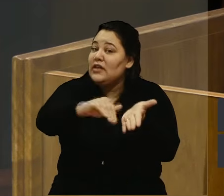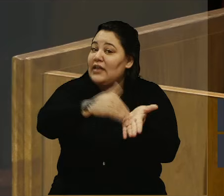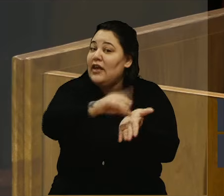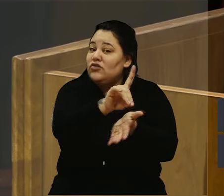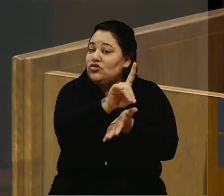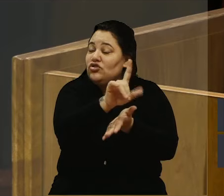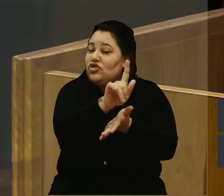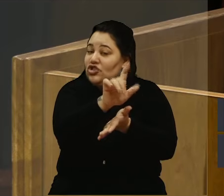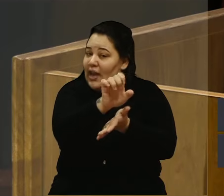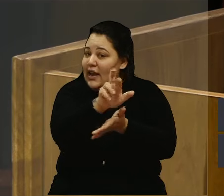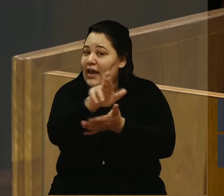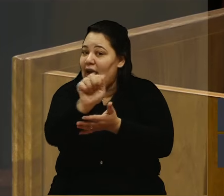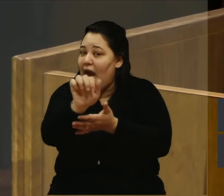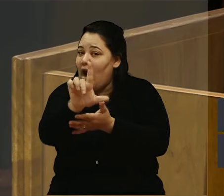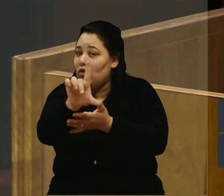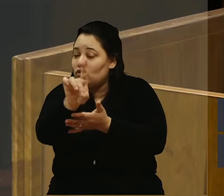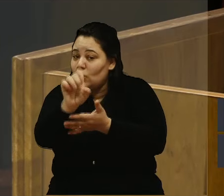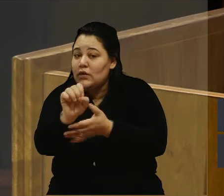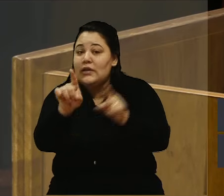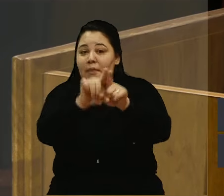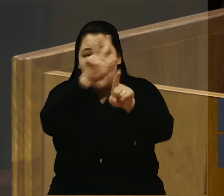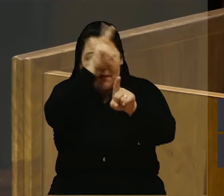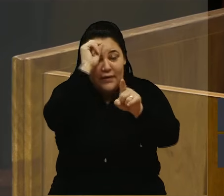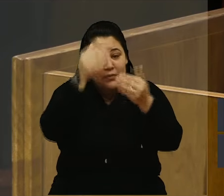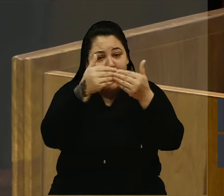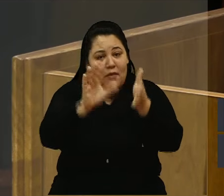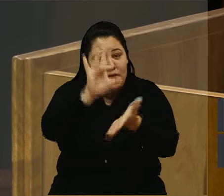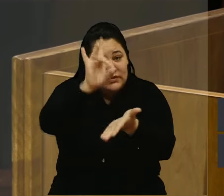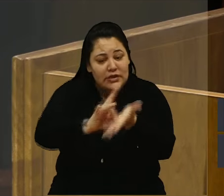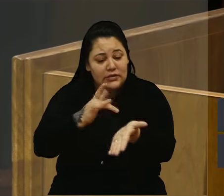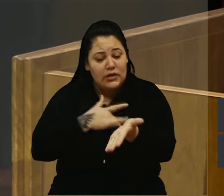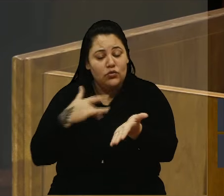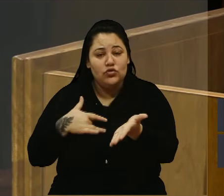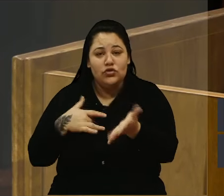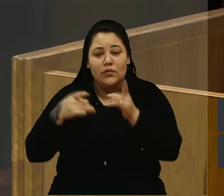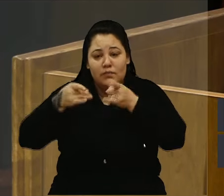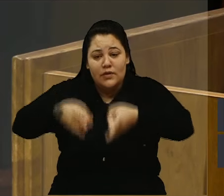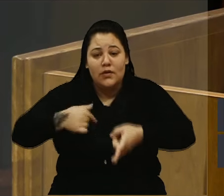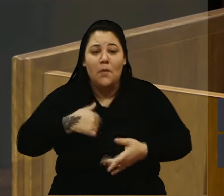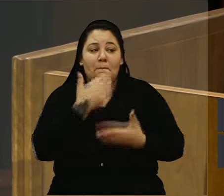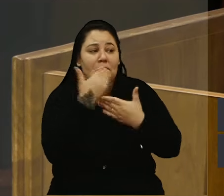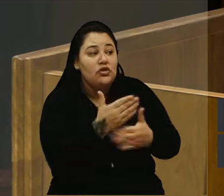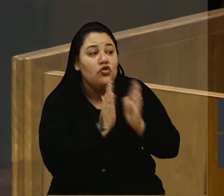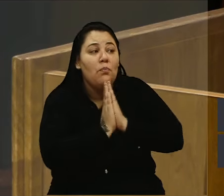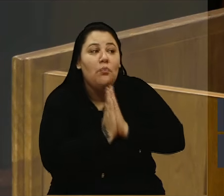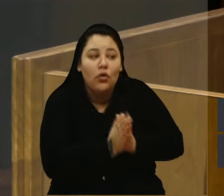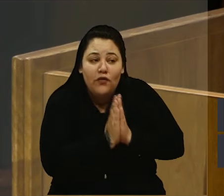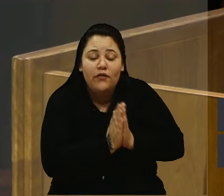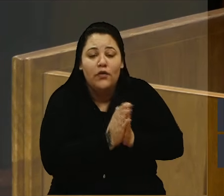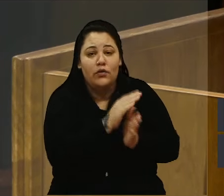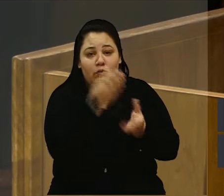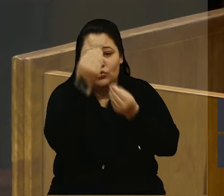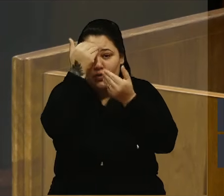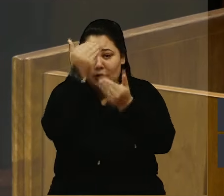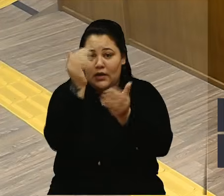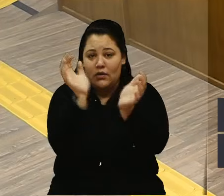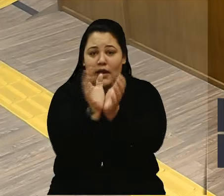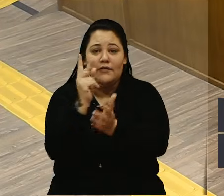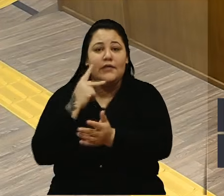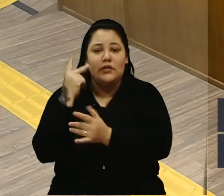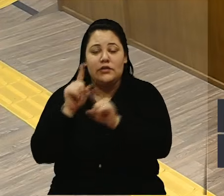para que a gente possa viabilizar a abertura desses leitos no Hospital Saúde. Esse é meu apelo para o senhor. Muito obrigado, presidente, colegas